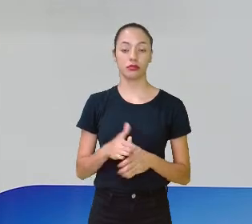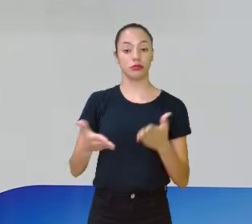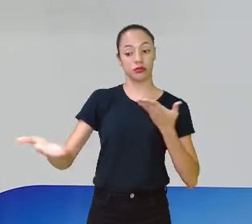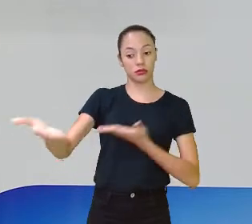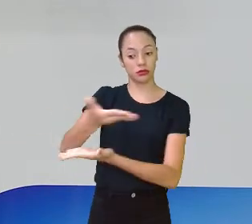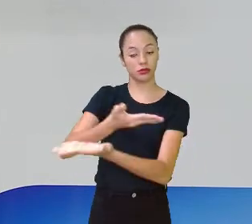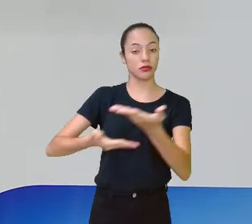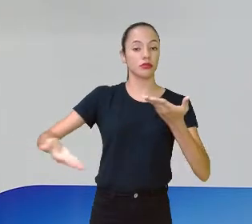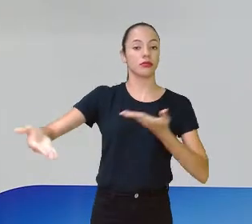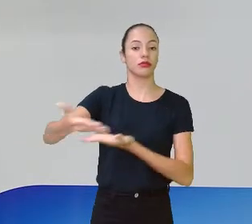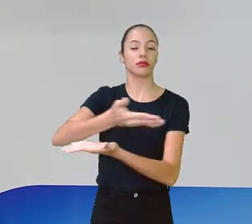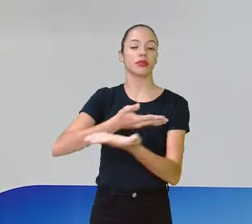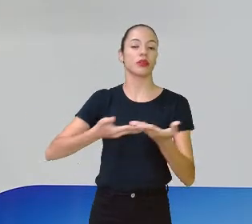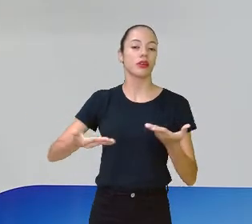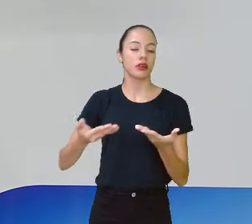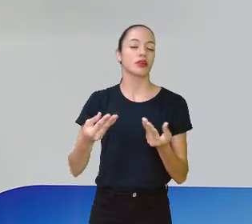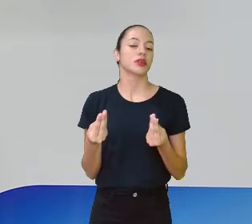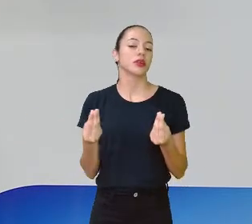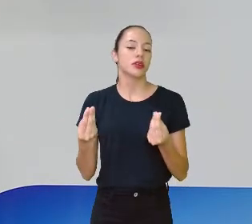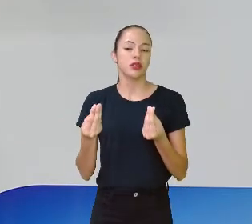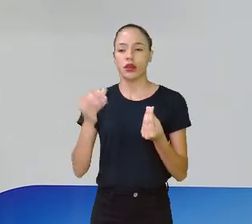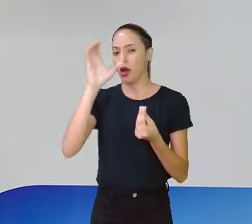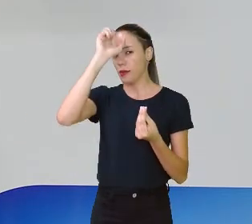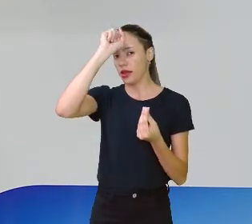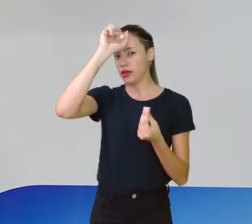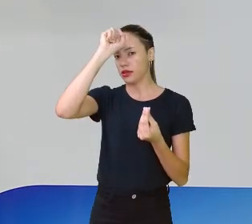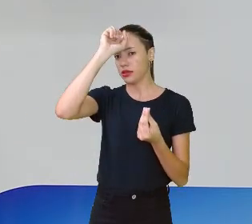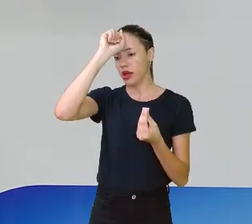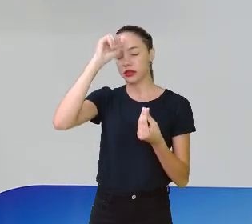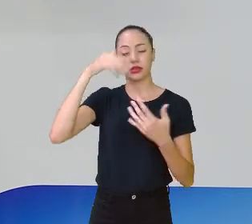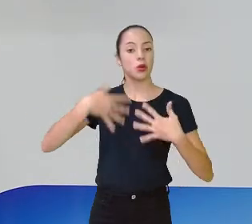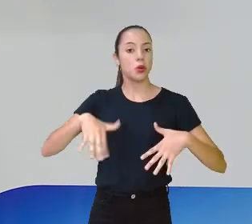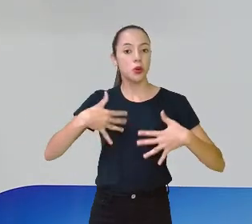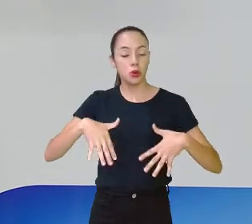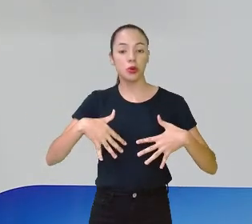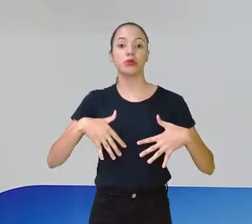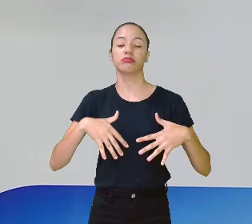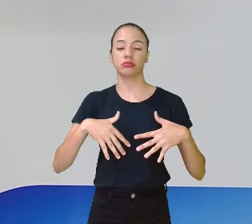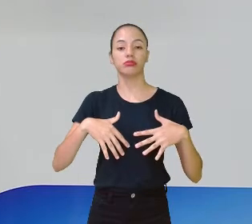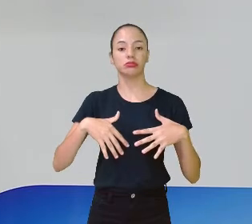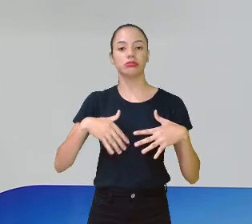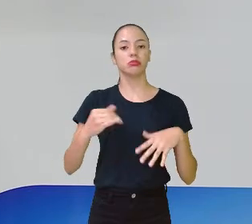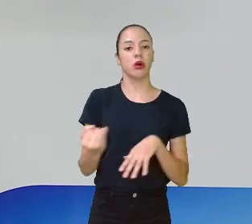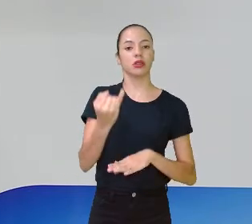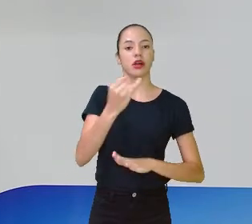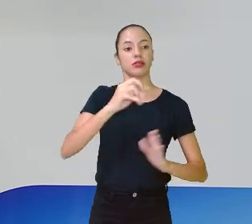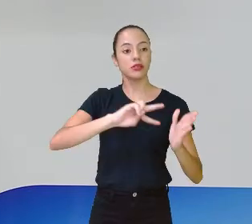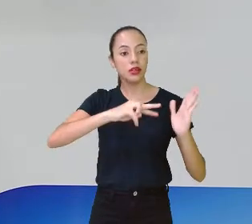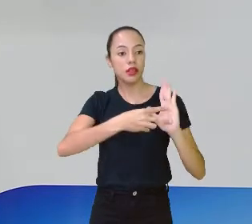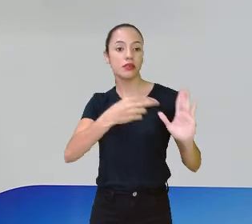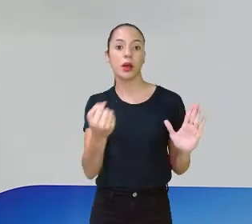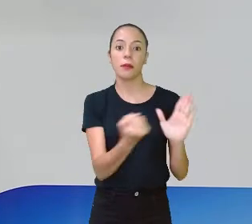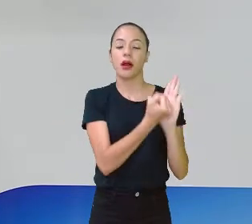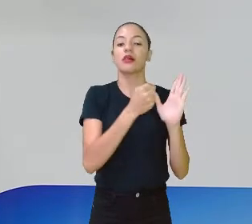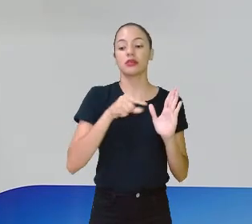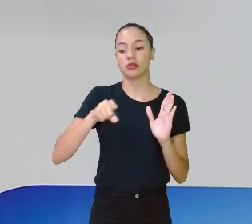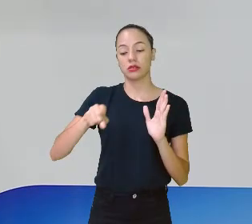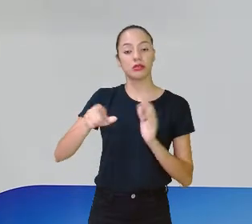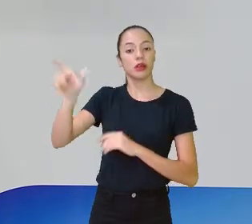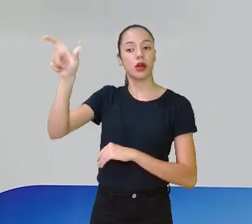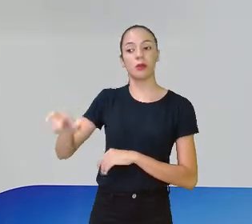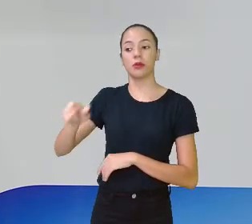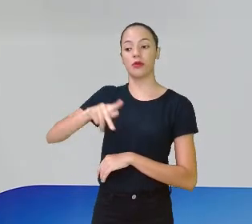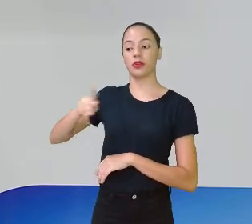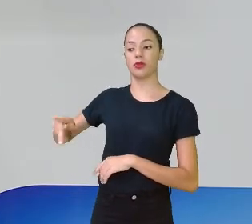traz uma aprendizagem de maneira tão significativa que o professor, ele precisa considerar